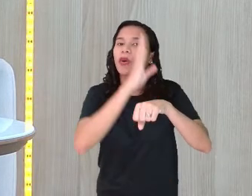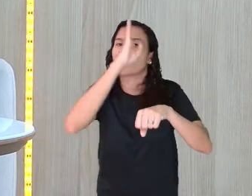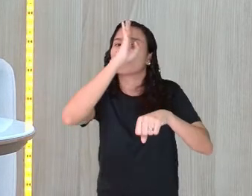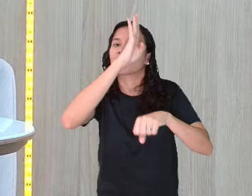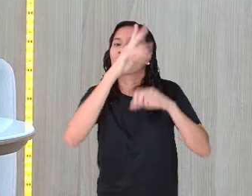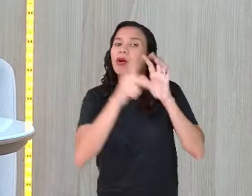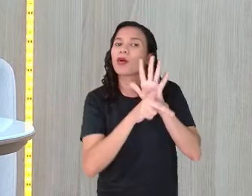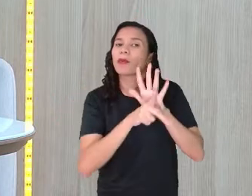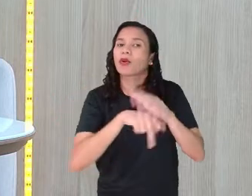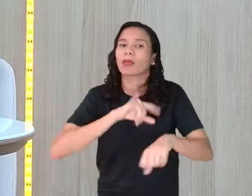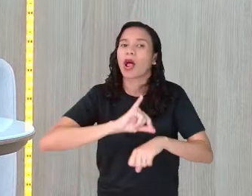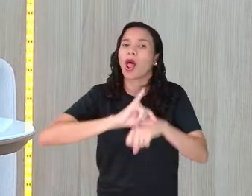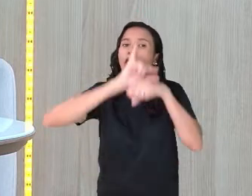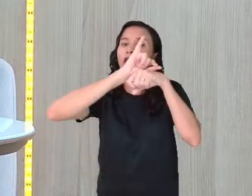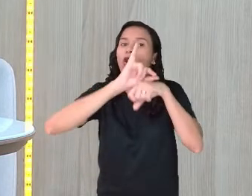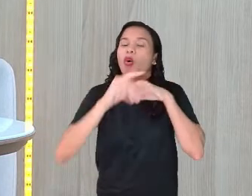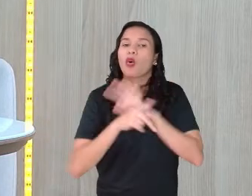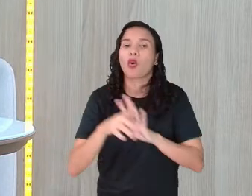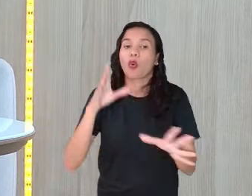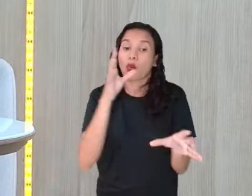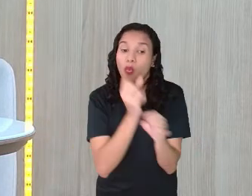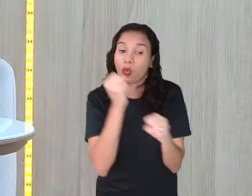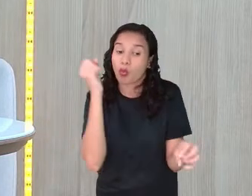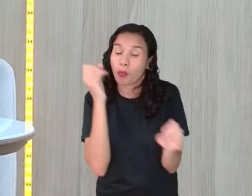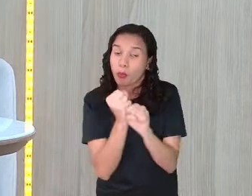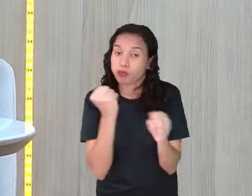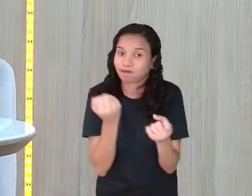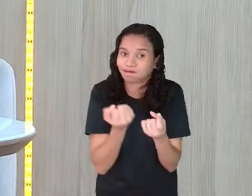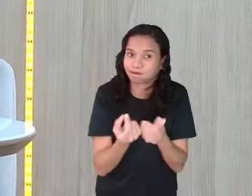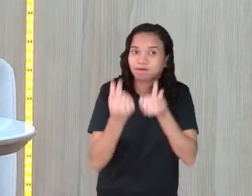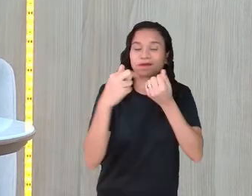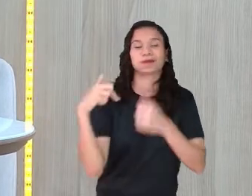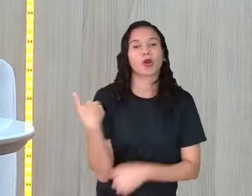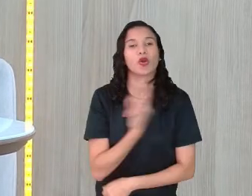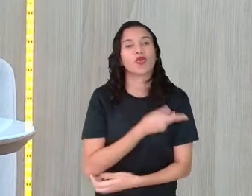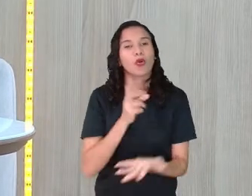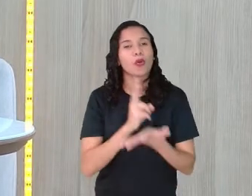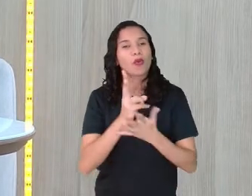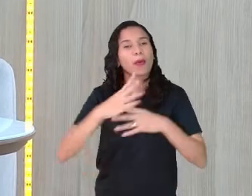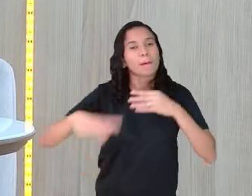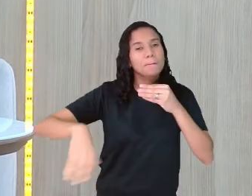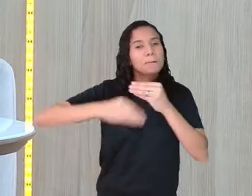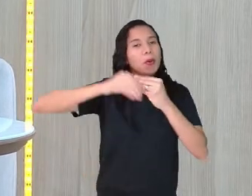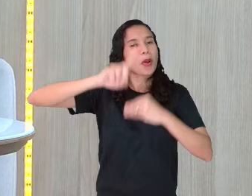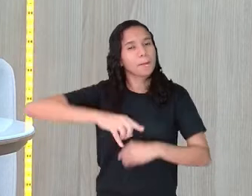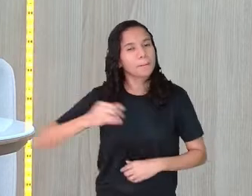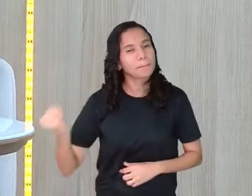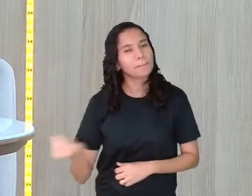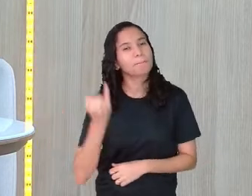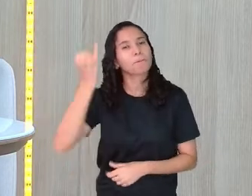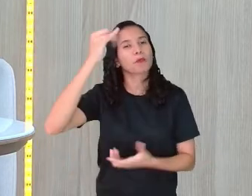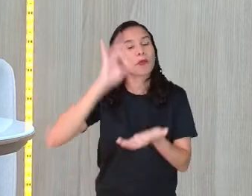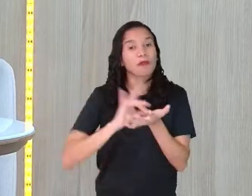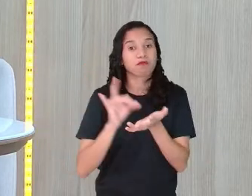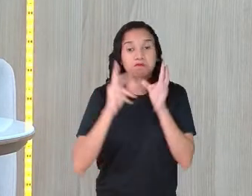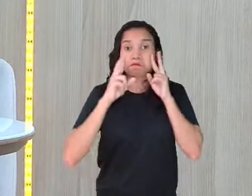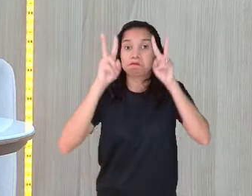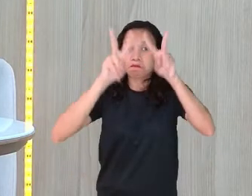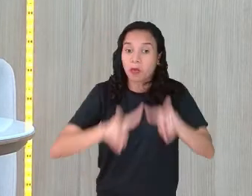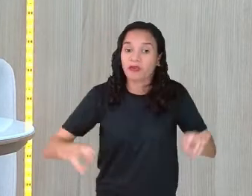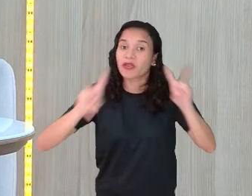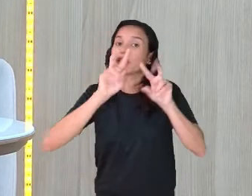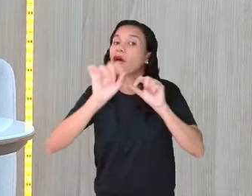aí dessa questão do lucro, certo? E como a gente sempre trabalha, né, é importante a gente visar o